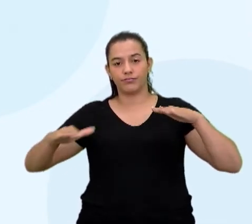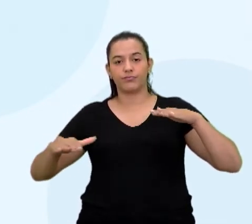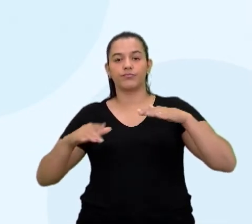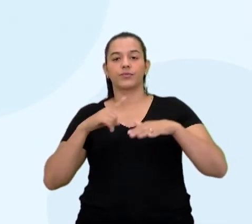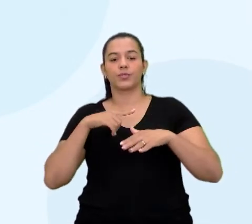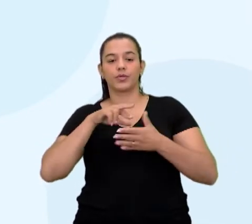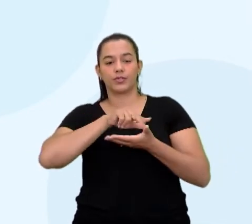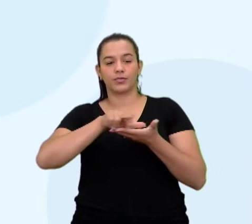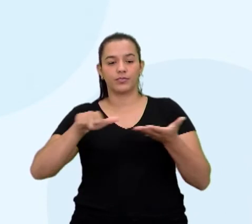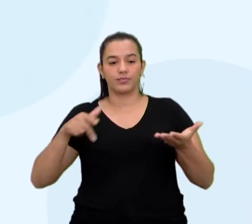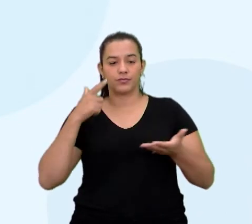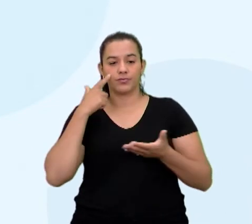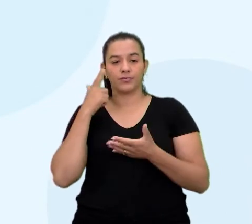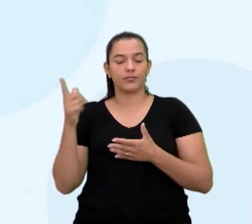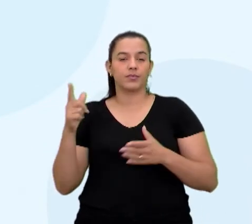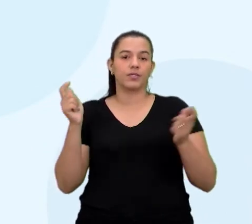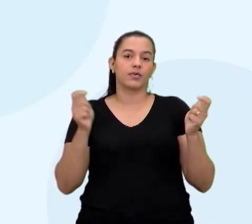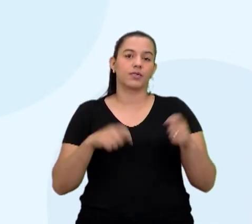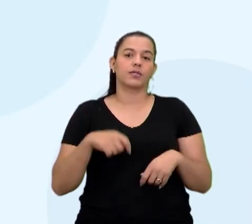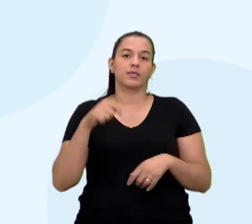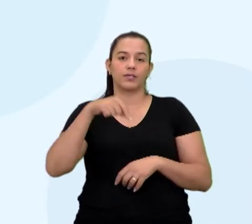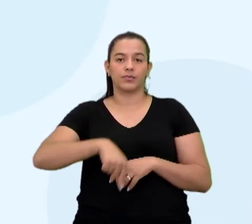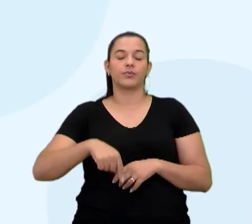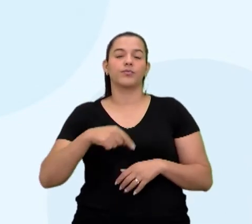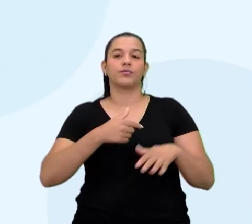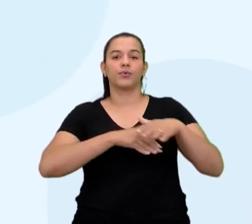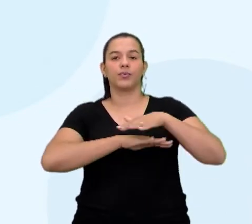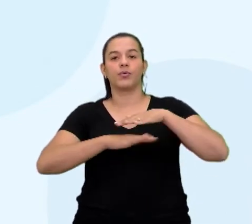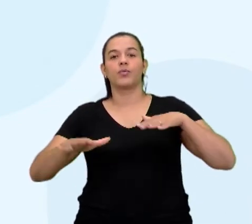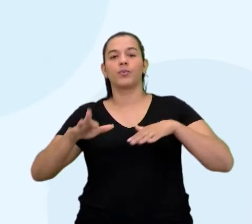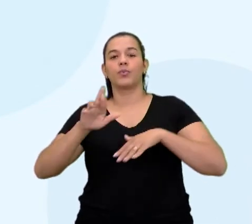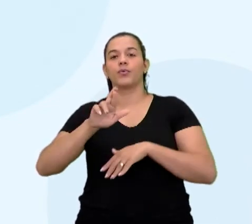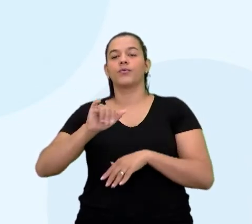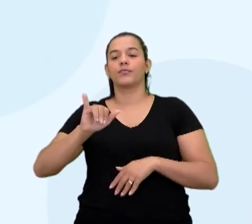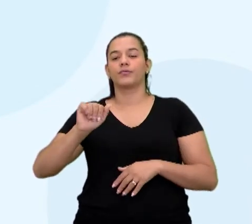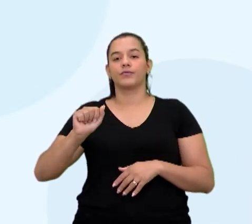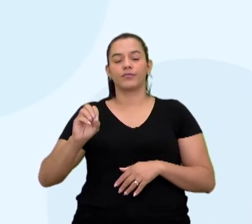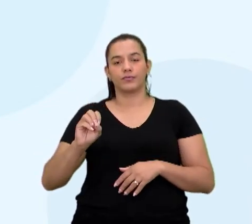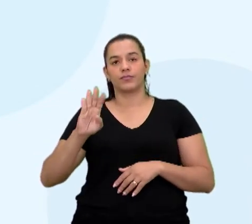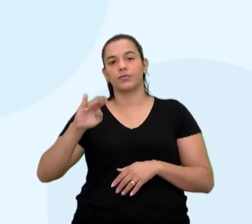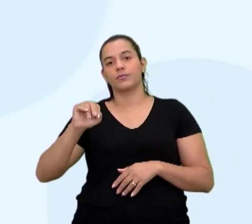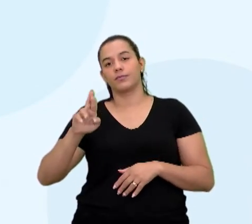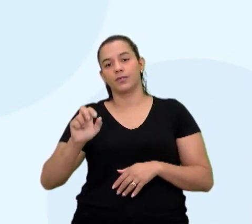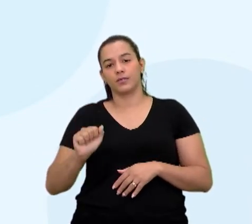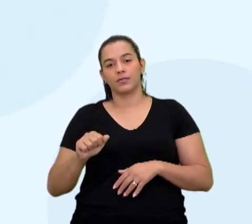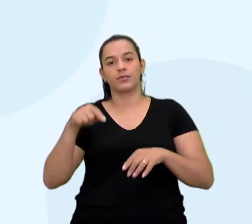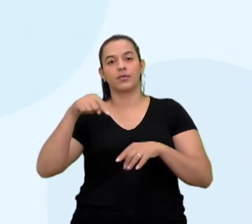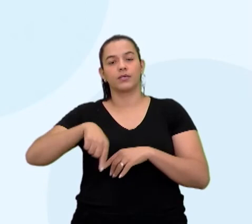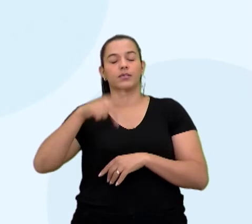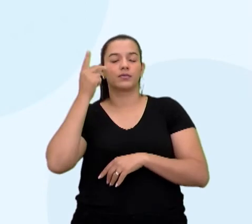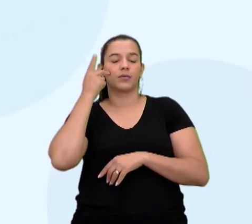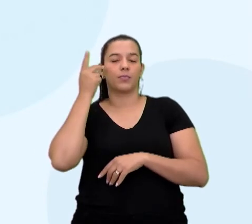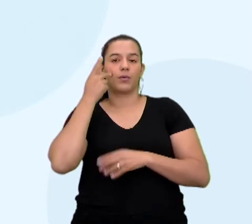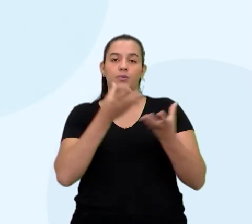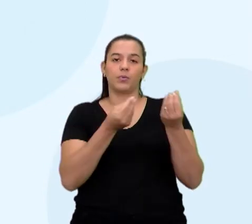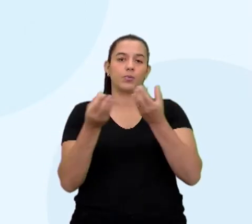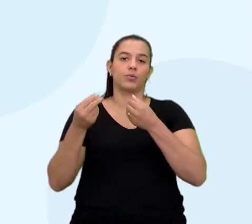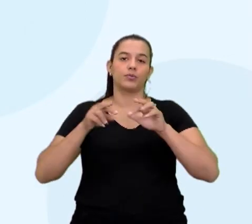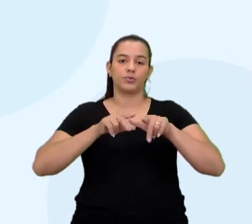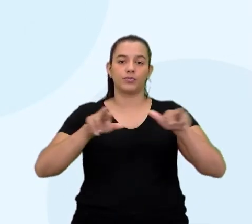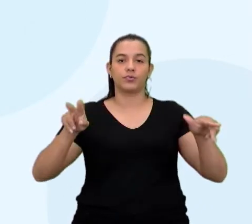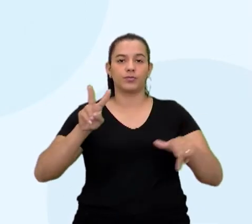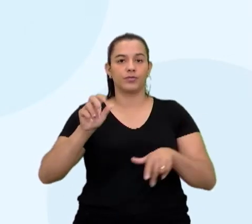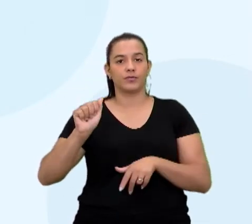vê vales aí, né? O Brasil tem muitos vales, aí o Vale do Ribeira, o Vale do Paraíba aqui no estado de São Paulo. Né? Então